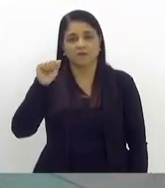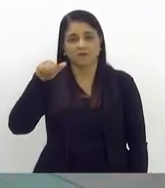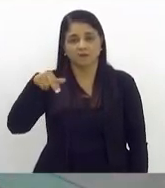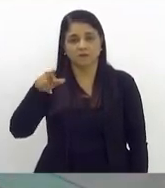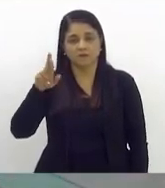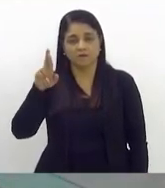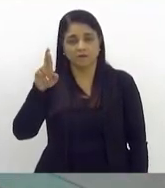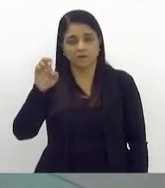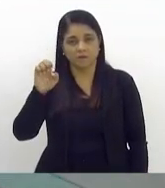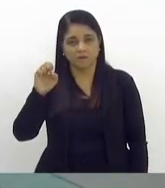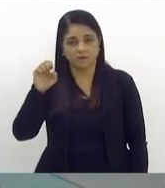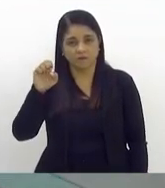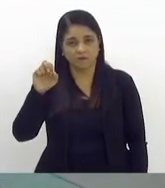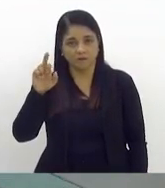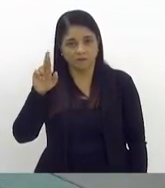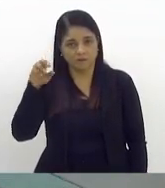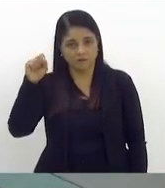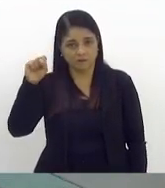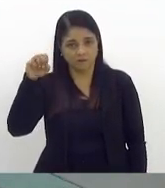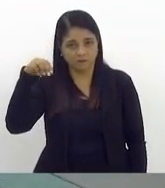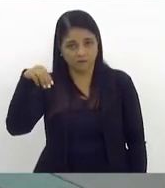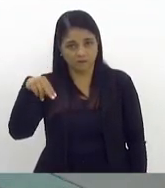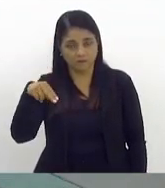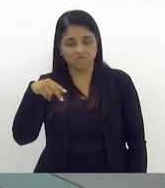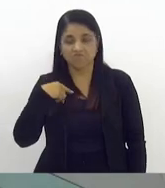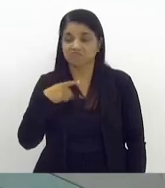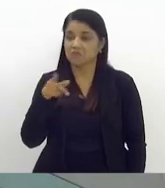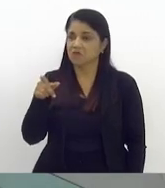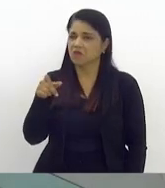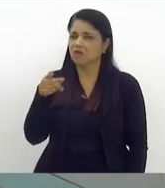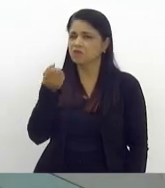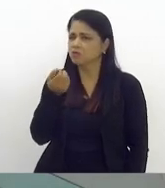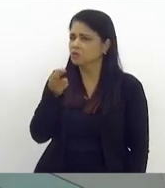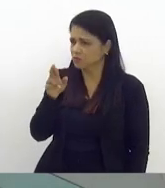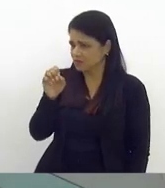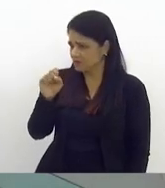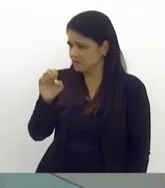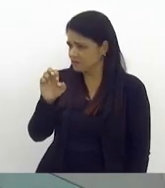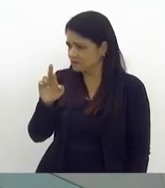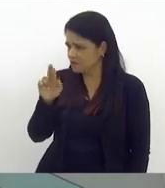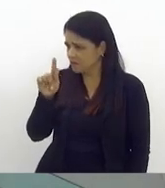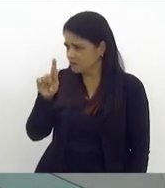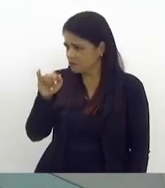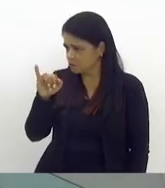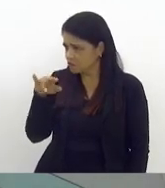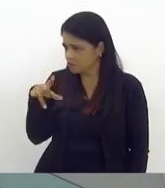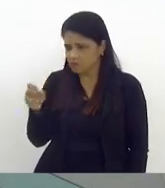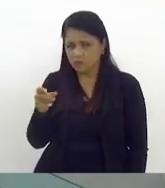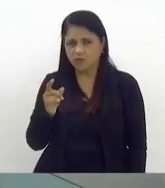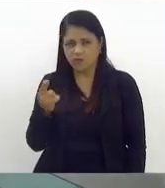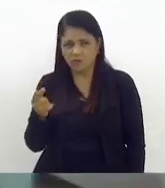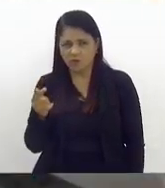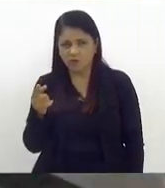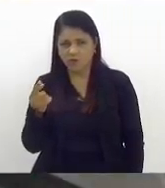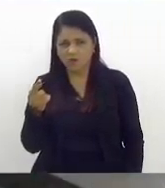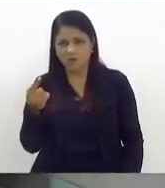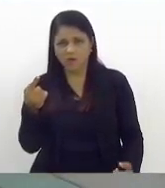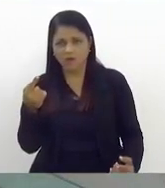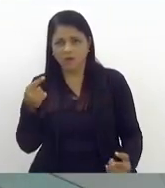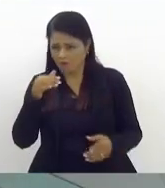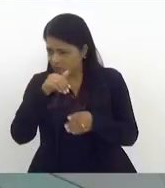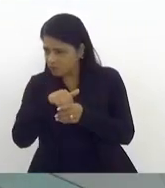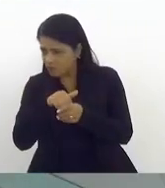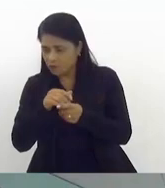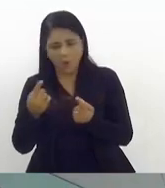Anderson, não sei se o doutor Serginho é o coautor, acho que não, é? Não, não. Não, eu sou contrário ao projeto. Tá